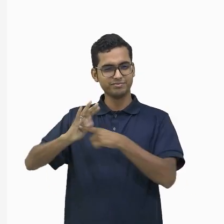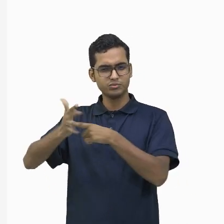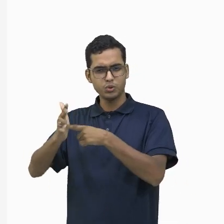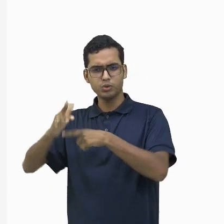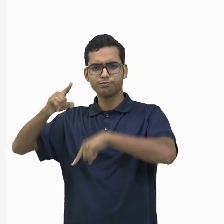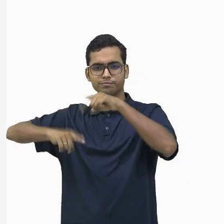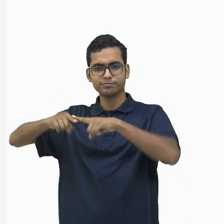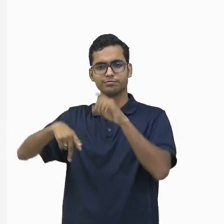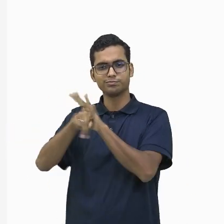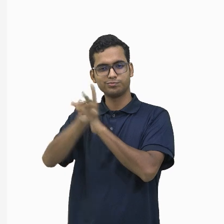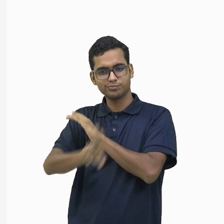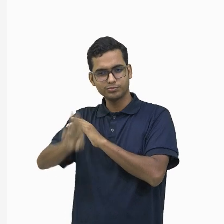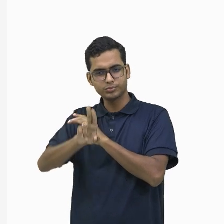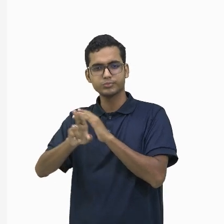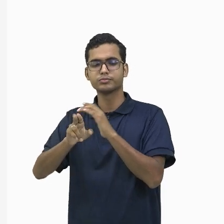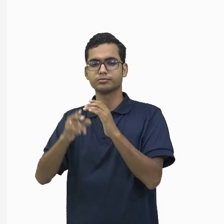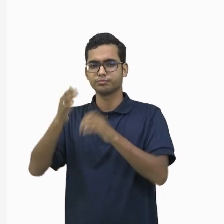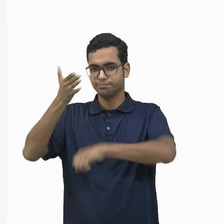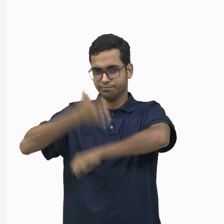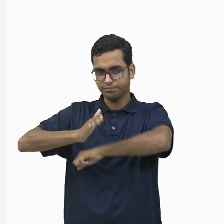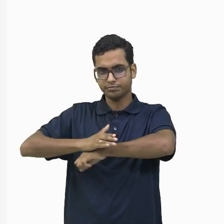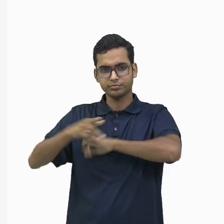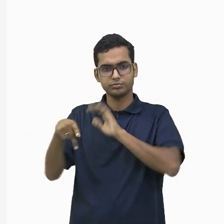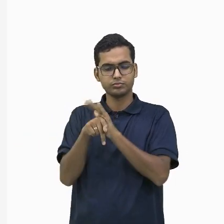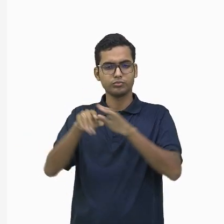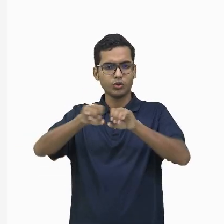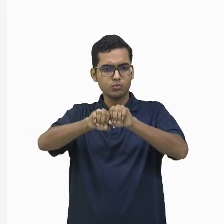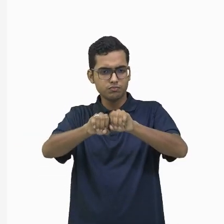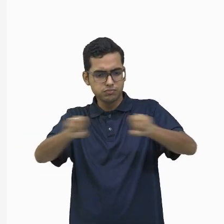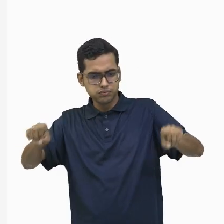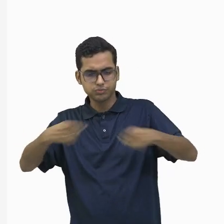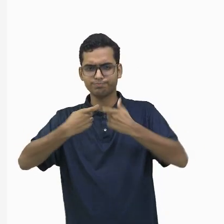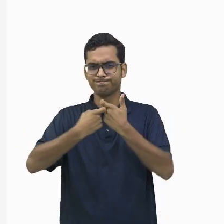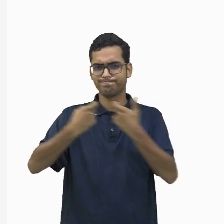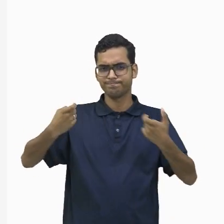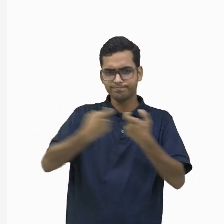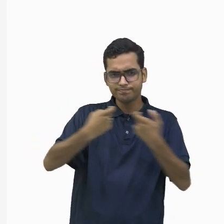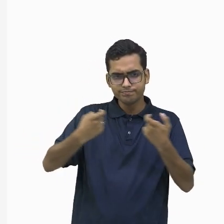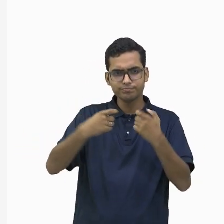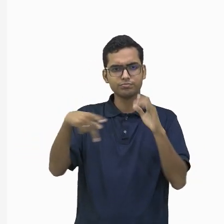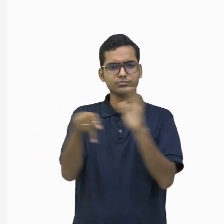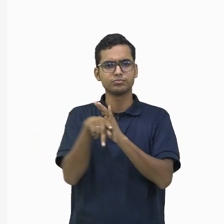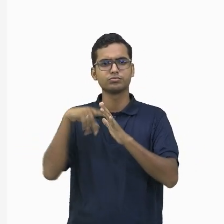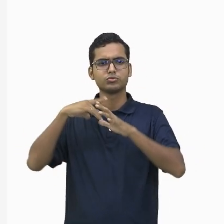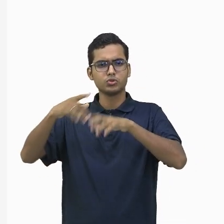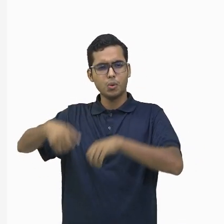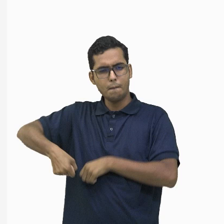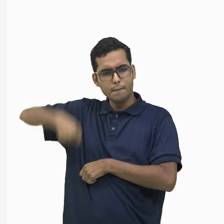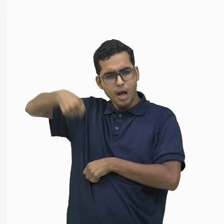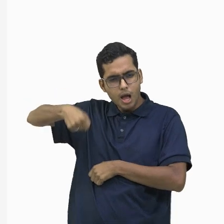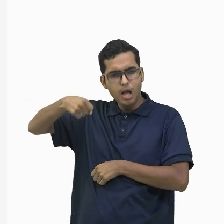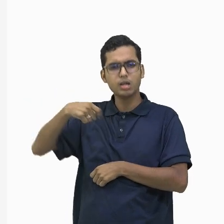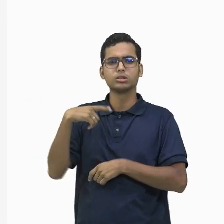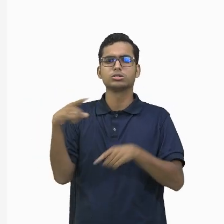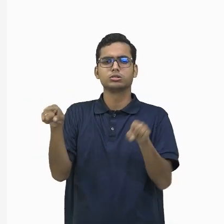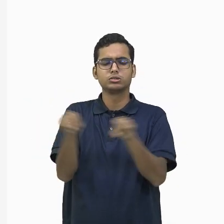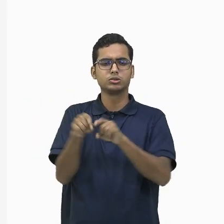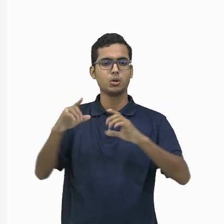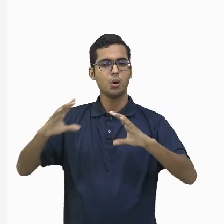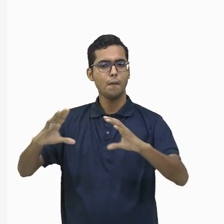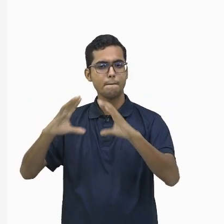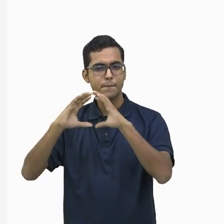ginástica funcional nós temos aí as cordas, os elásticos, o peso corporal, as bolas, né? Dentre